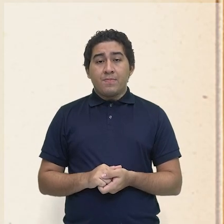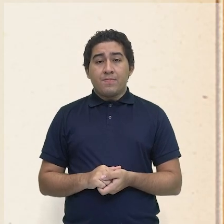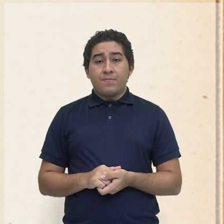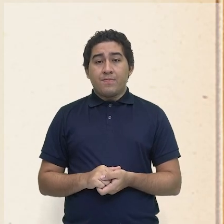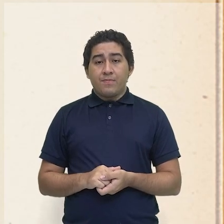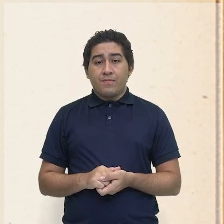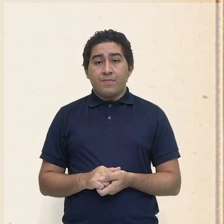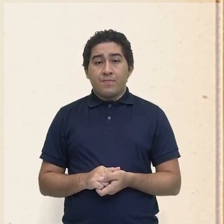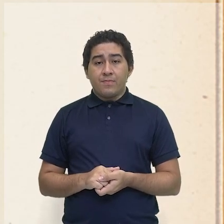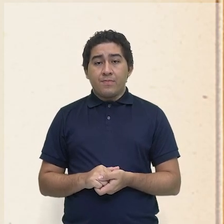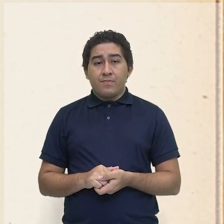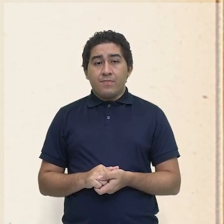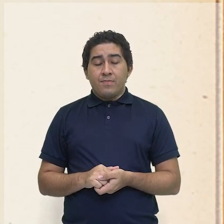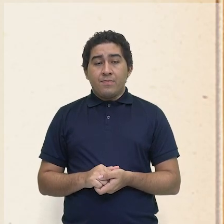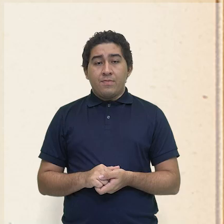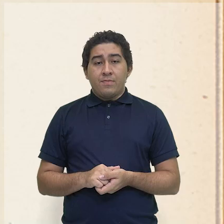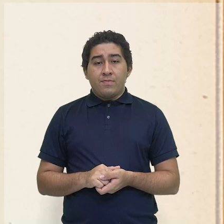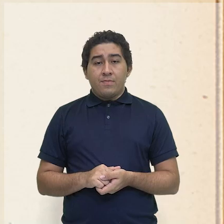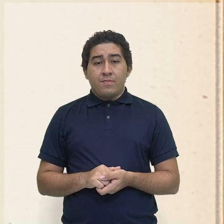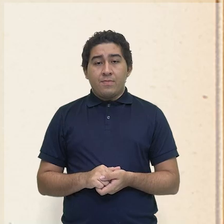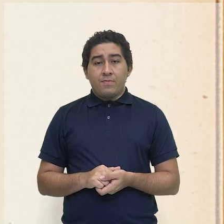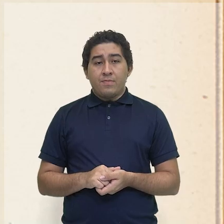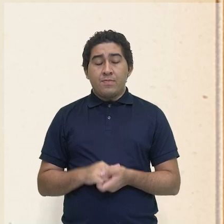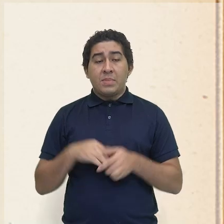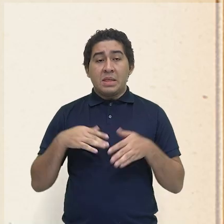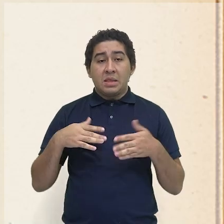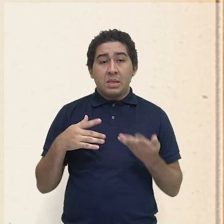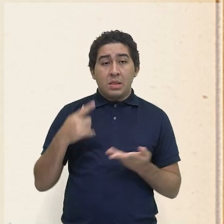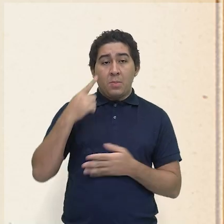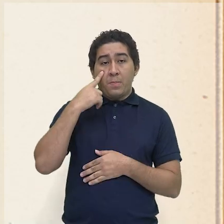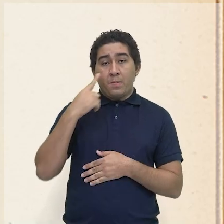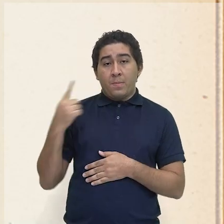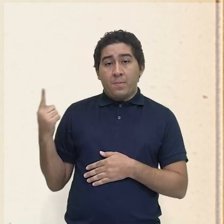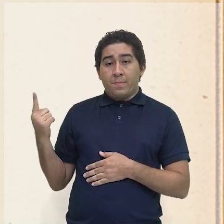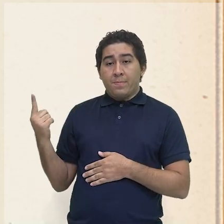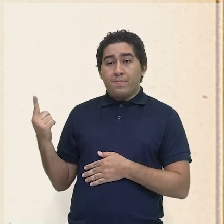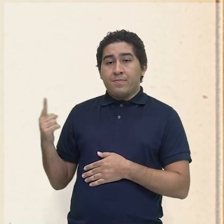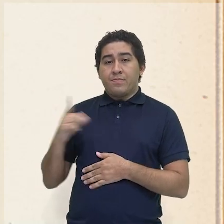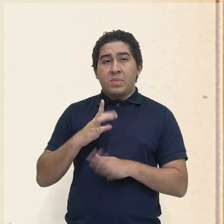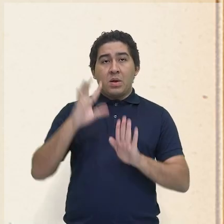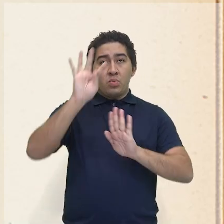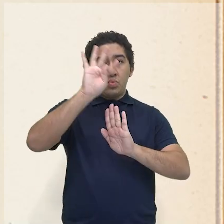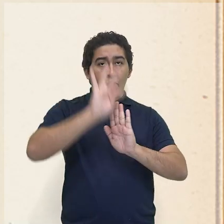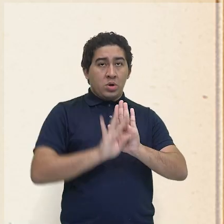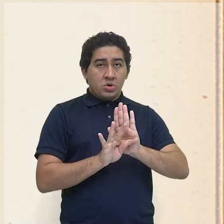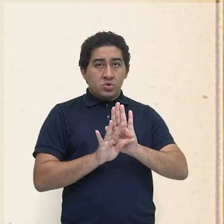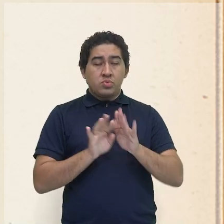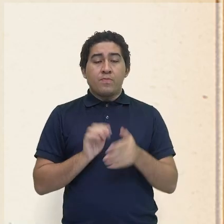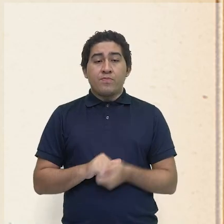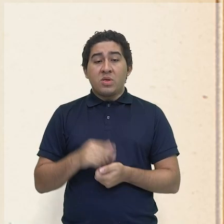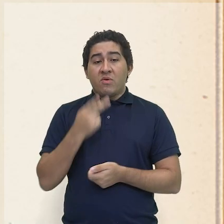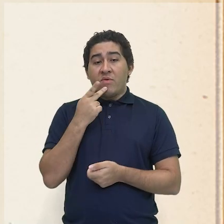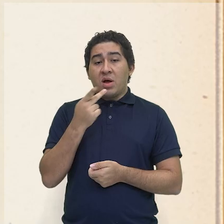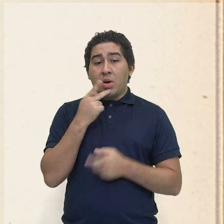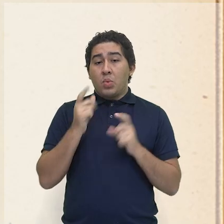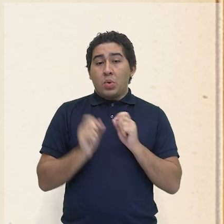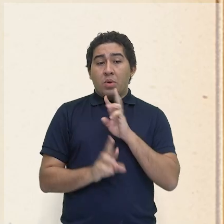ao assunto. Bom, nós temos aí esse texto, que ele fala aí